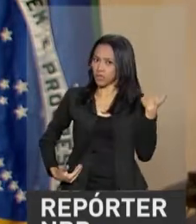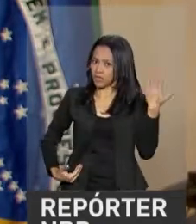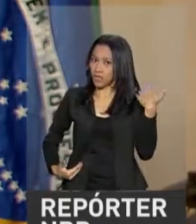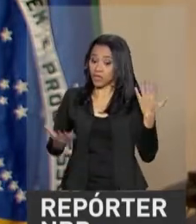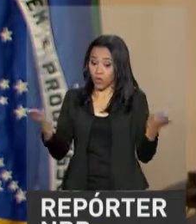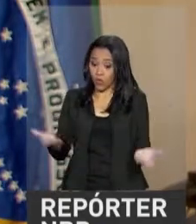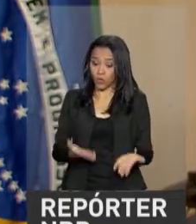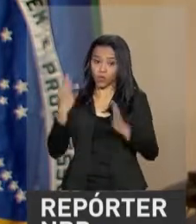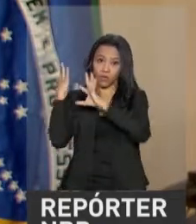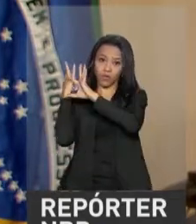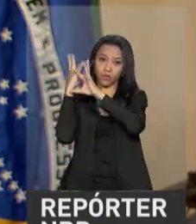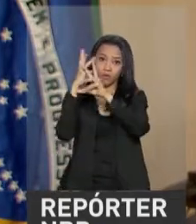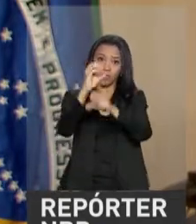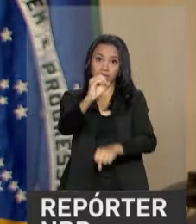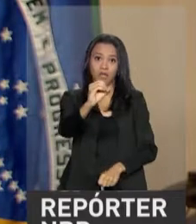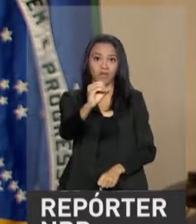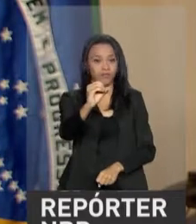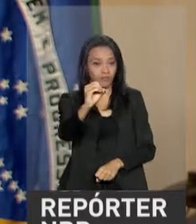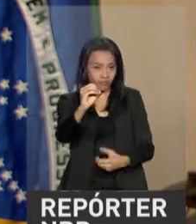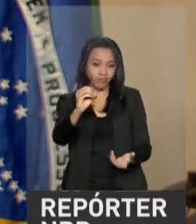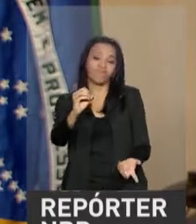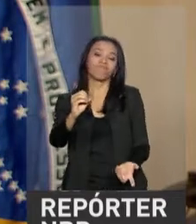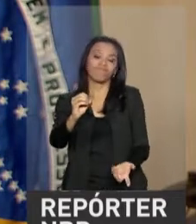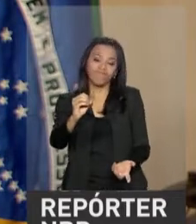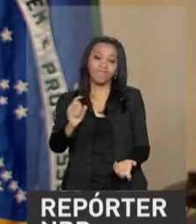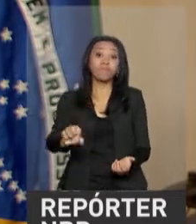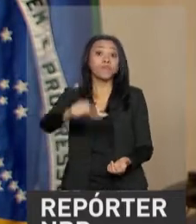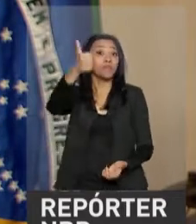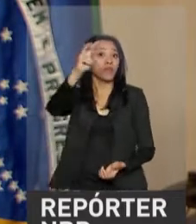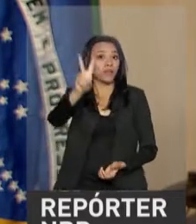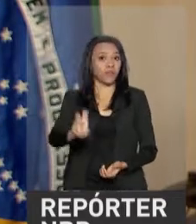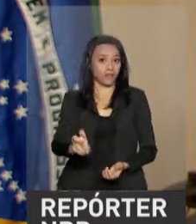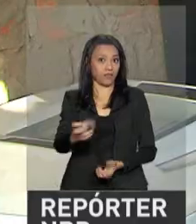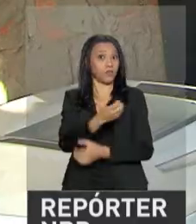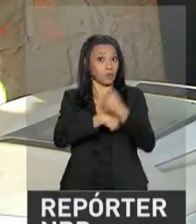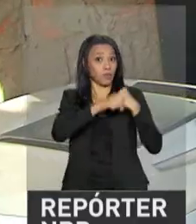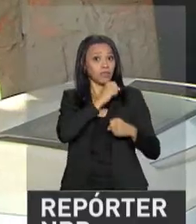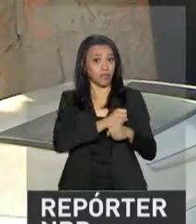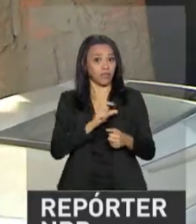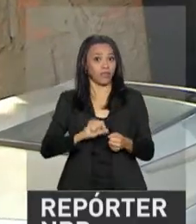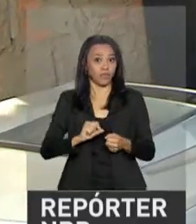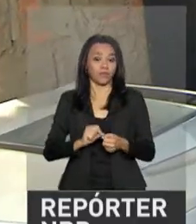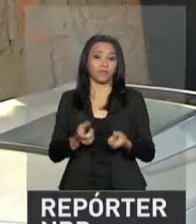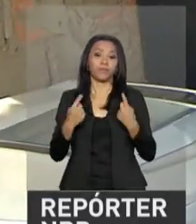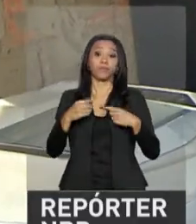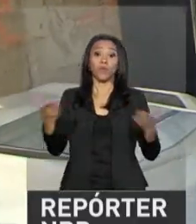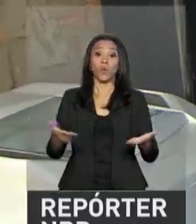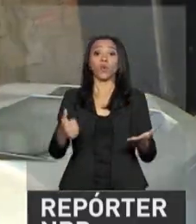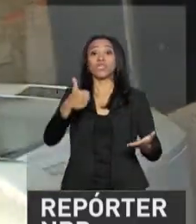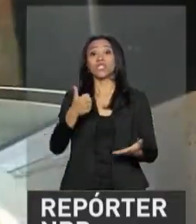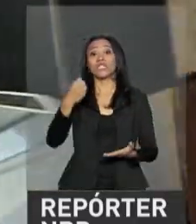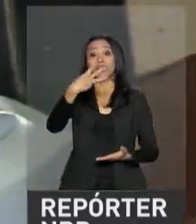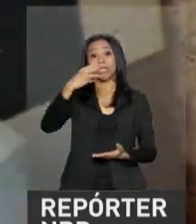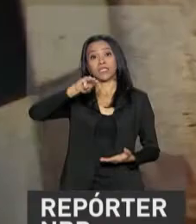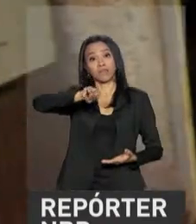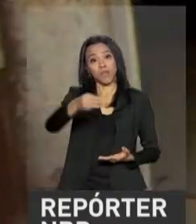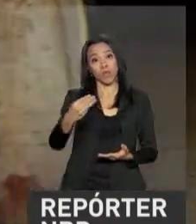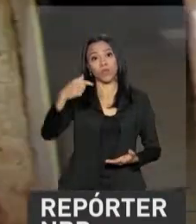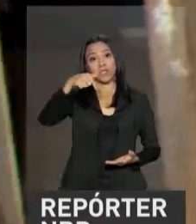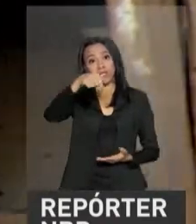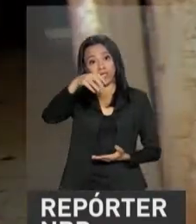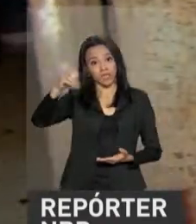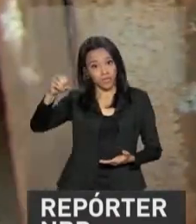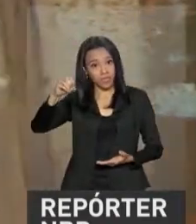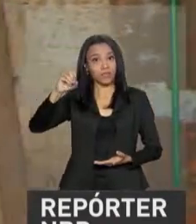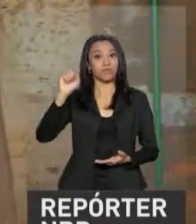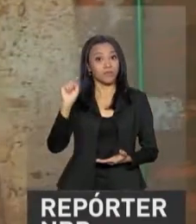gerada pela primeira vez na história do programa a no ano passado hoje são cerca de 13 milhões e 700 mil famílias